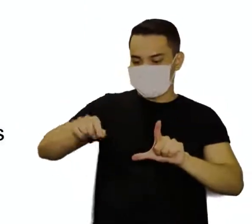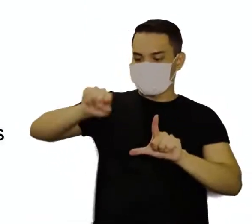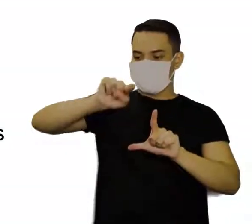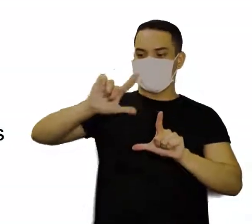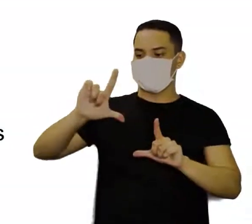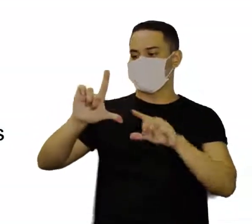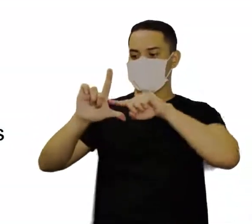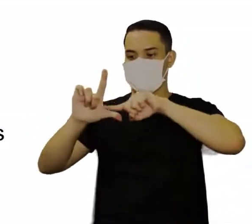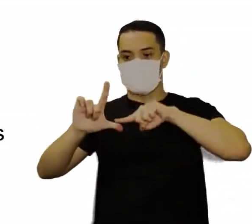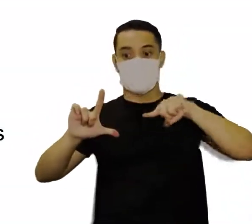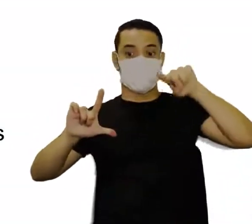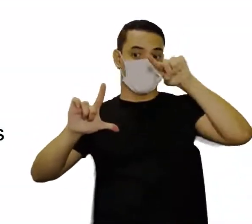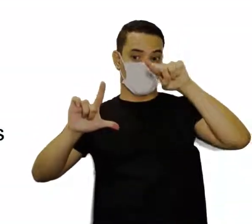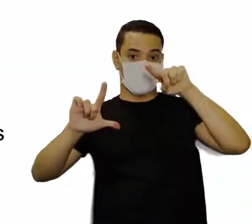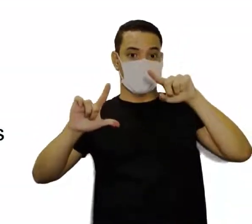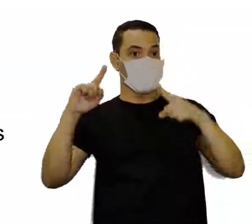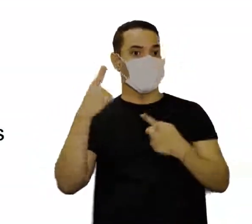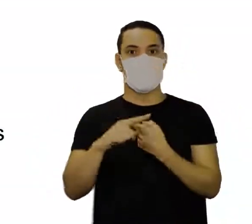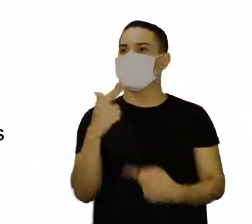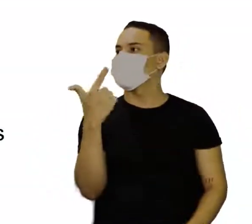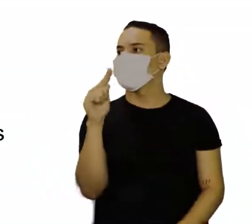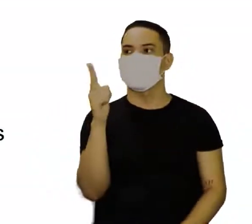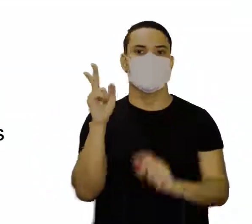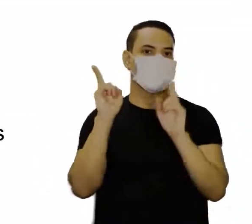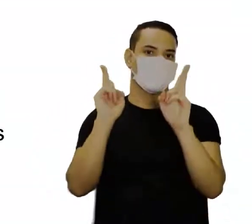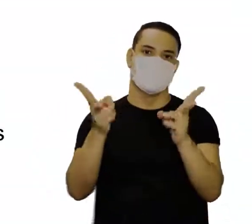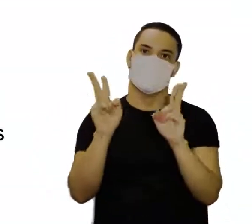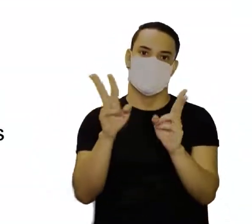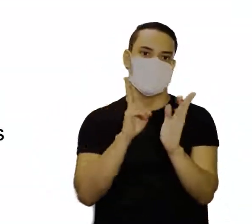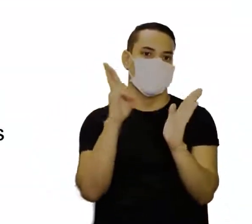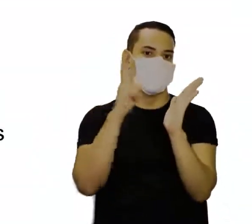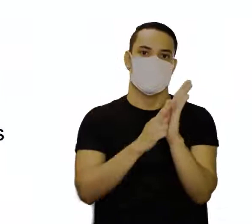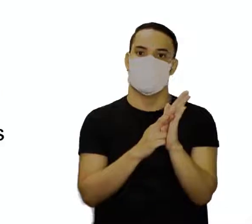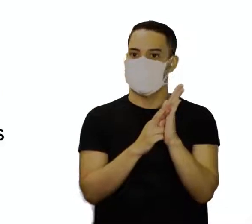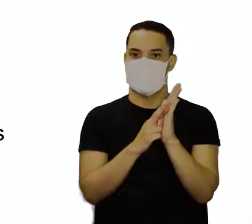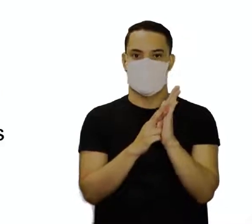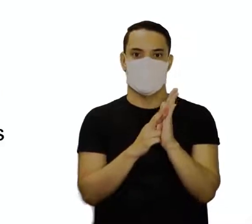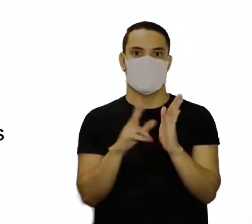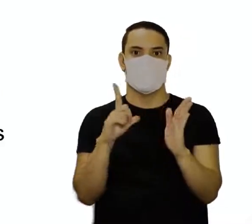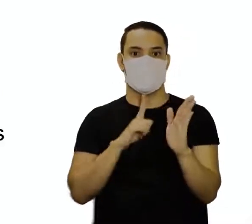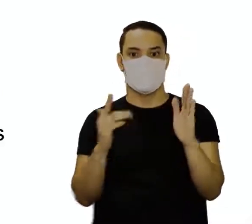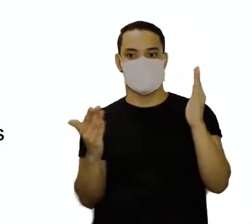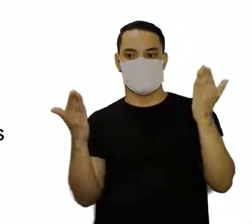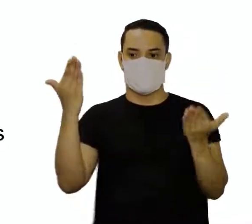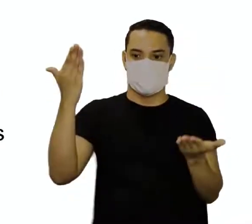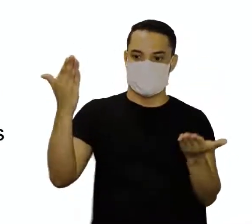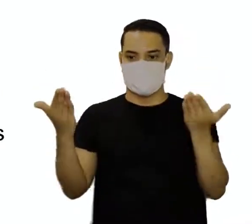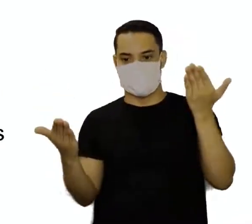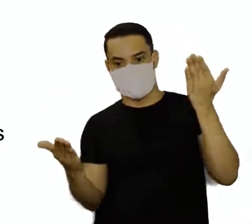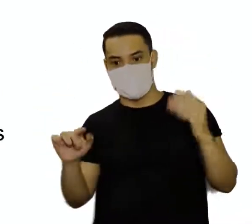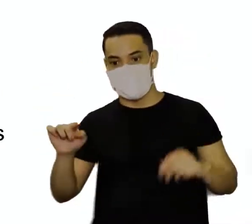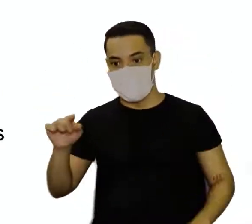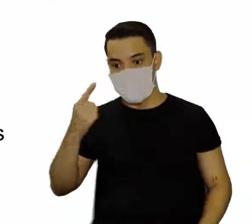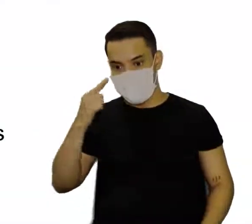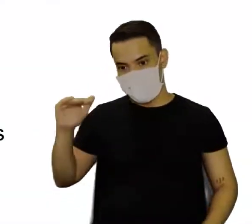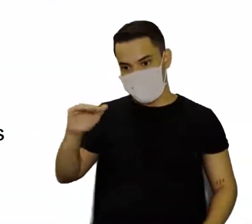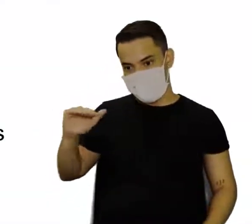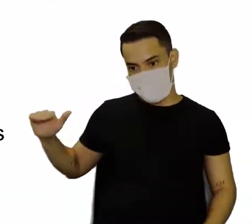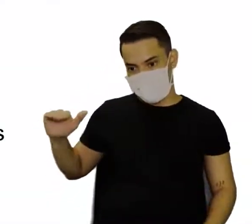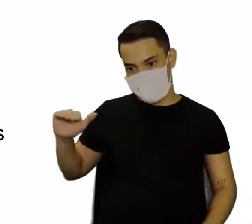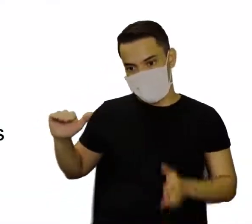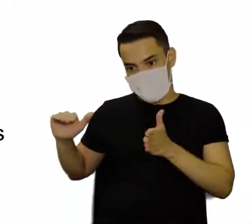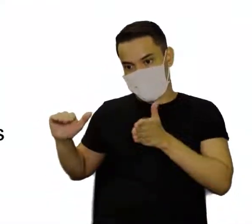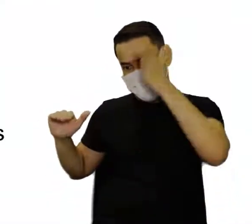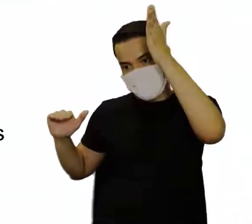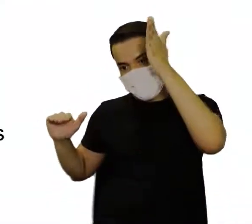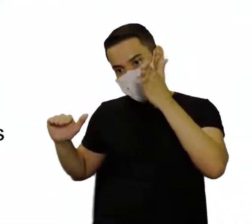Por quê? Não vai dar o mesmo resultado para tensões diferentes, vai dar resultados, quando eu coloco a corrente, não